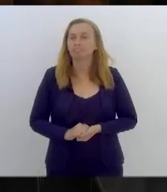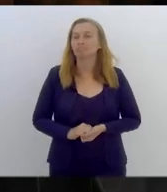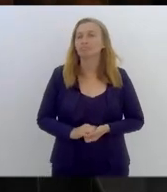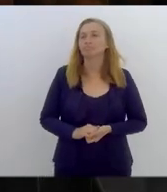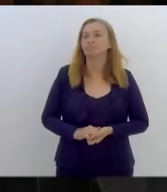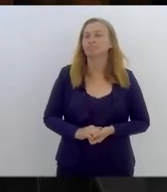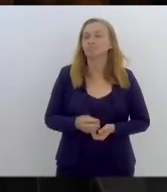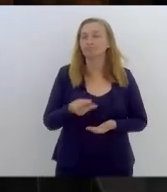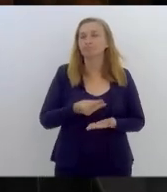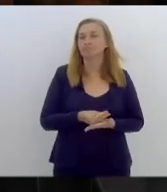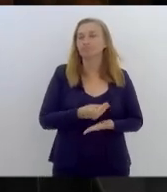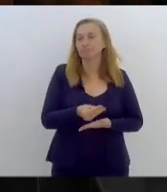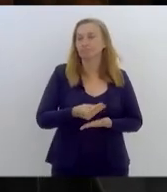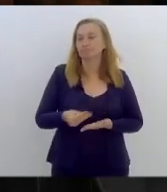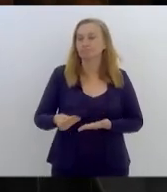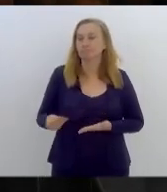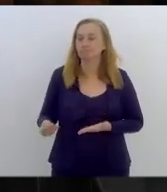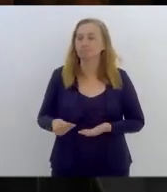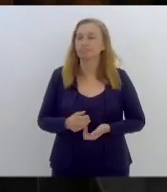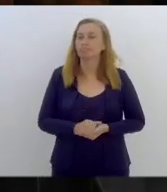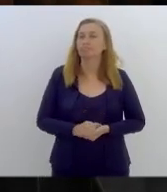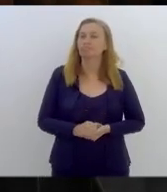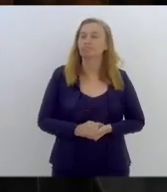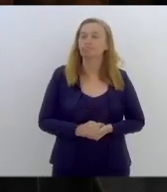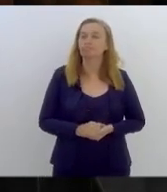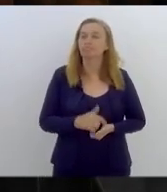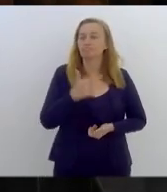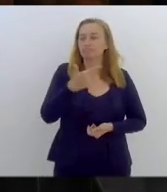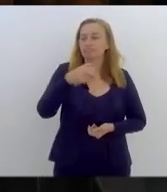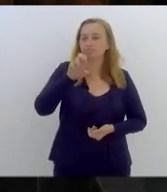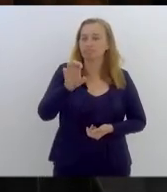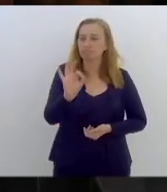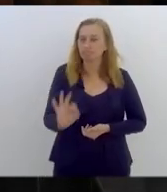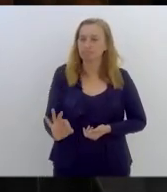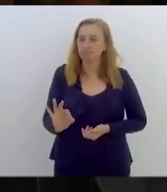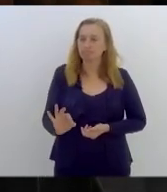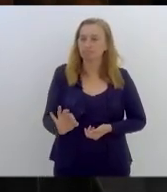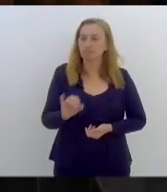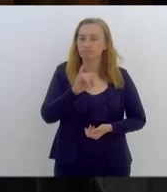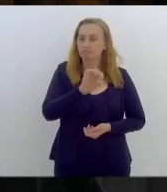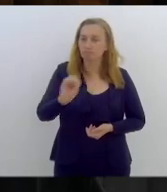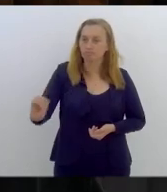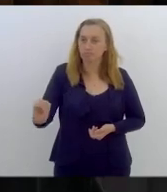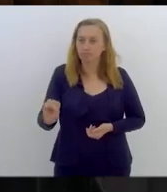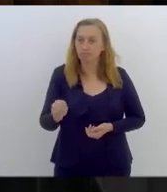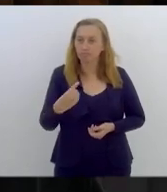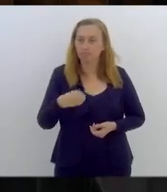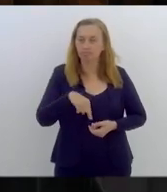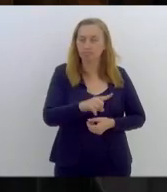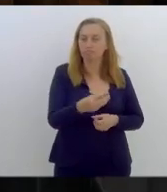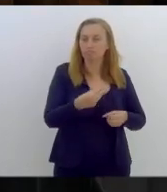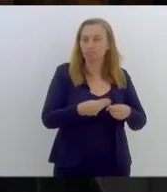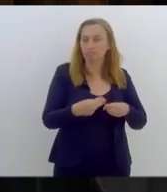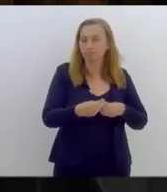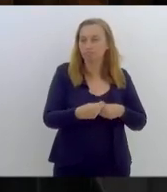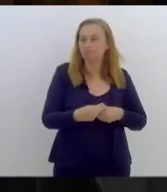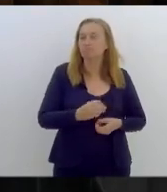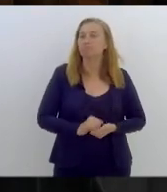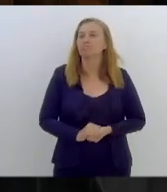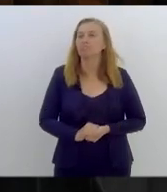da distribuição de um quarto dos 25% do ICMS que vai para os municípios